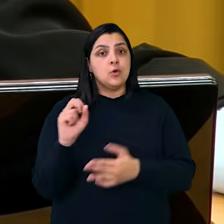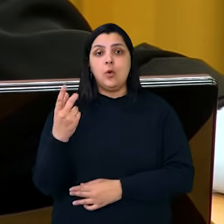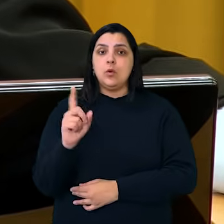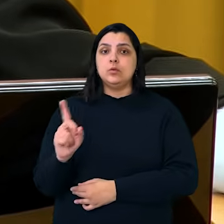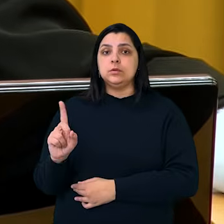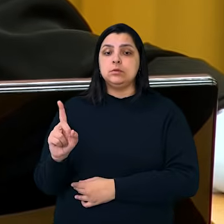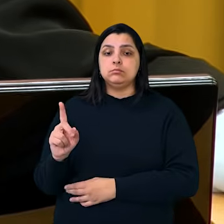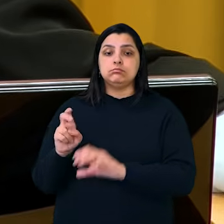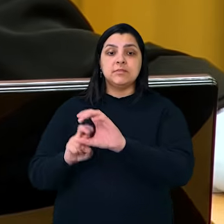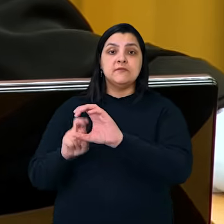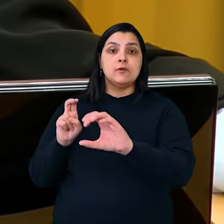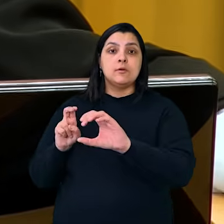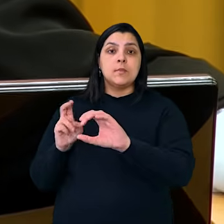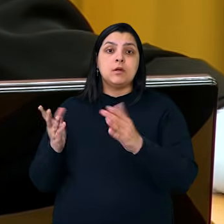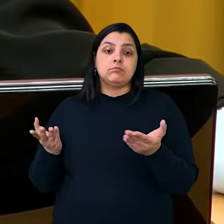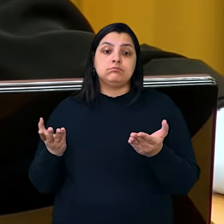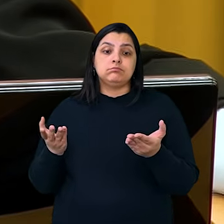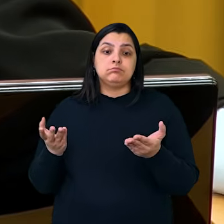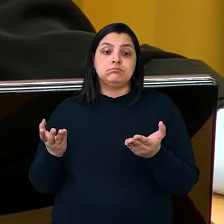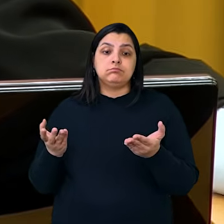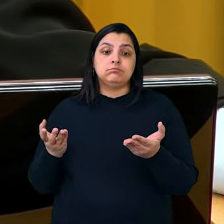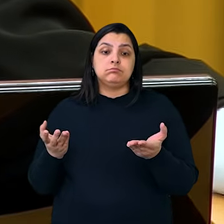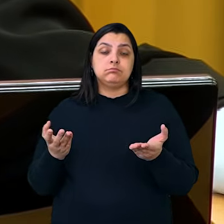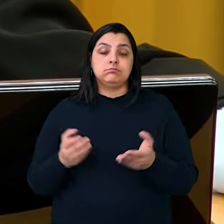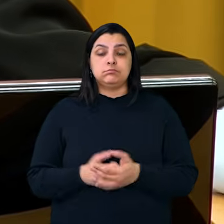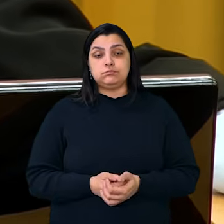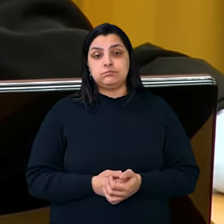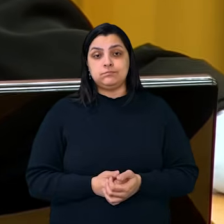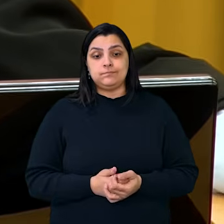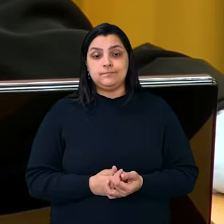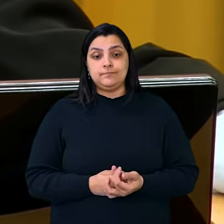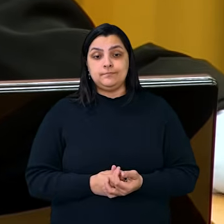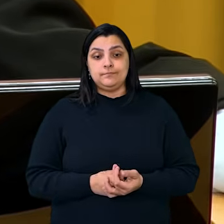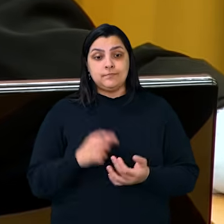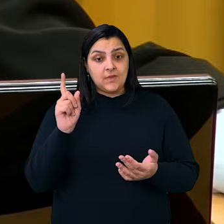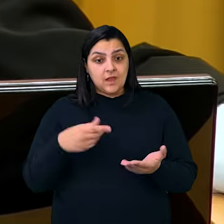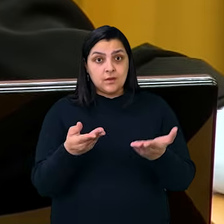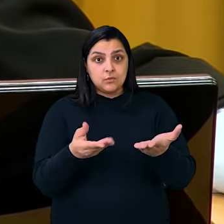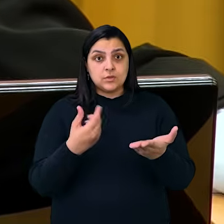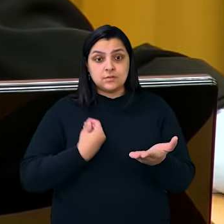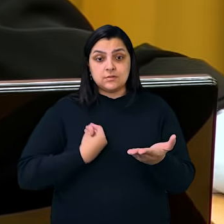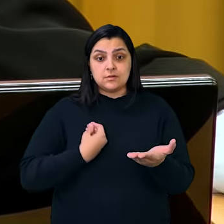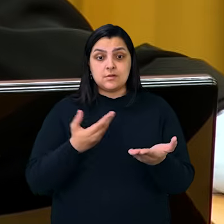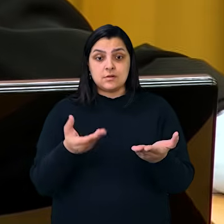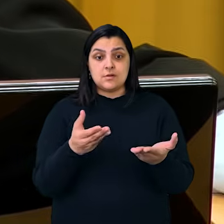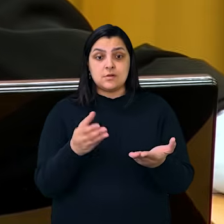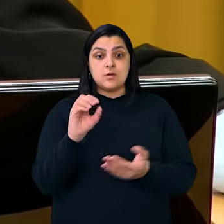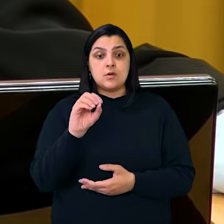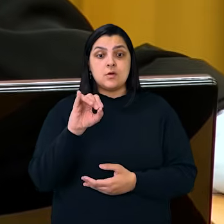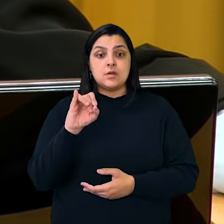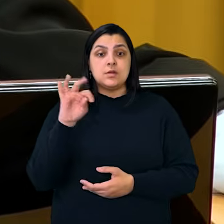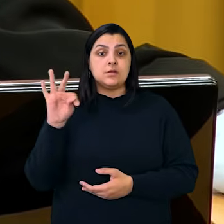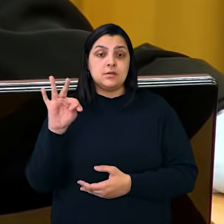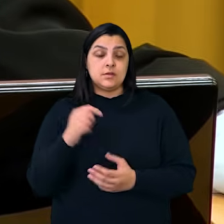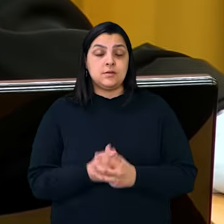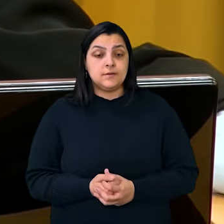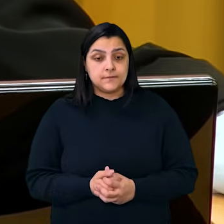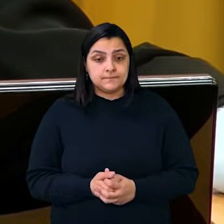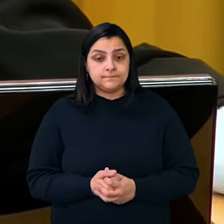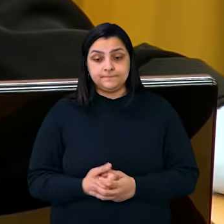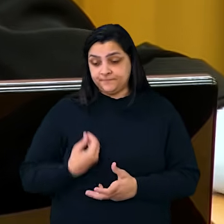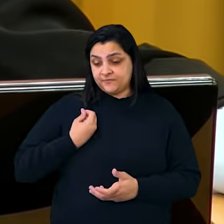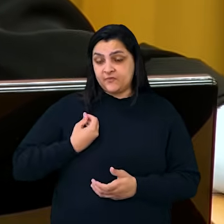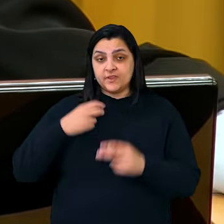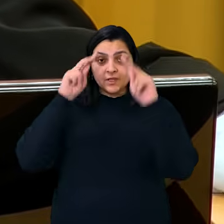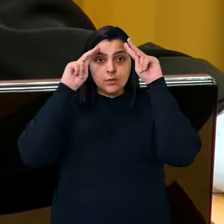de estar envolvidos numa relação de emprego ou não, que é o que preconiza a Organização Internacional do Trabalho.